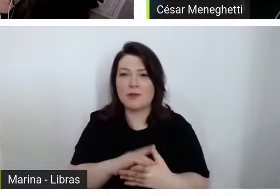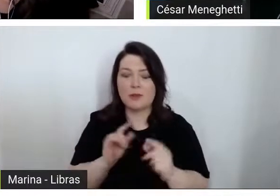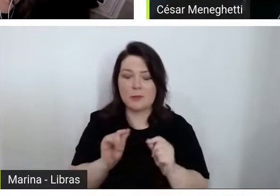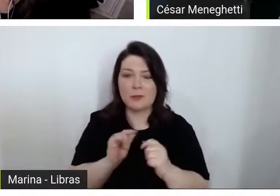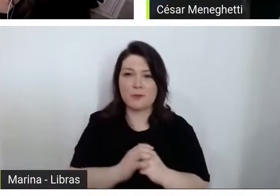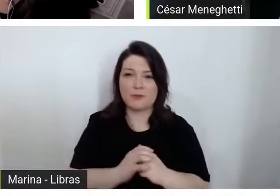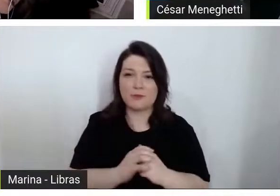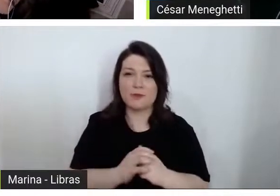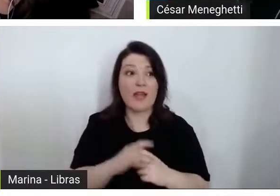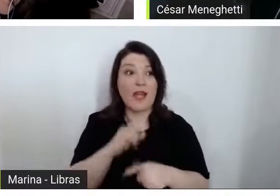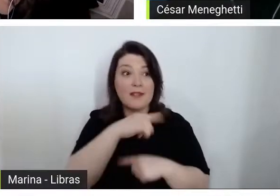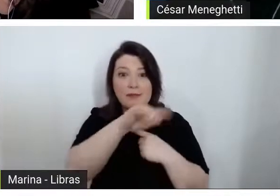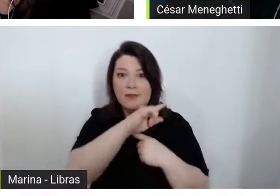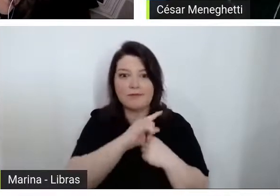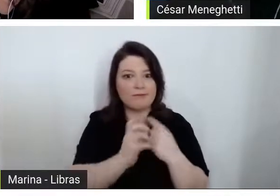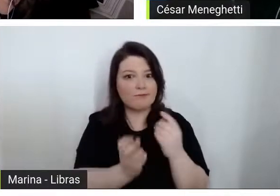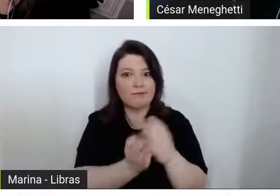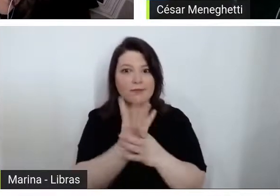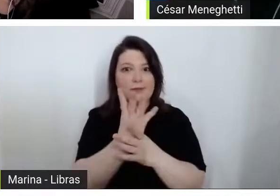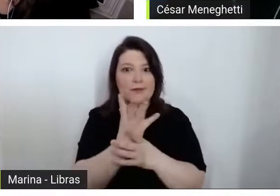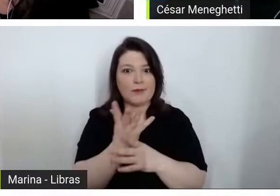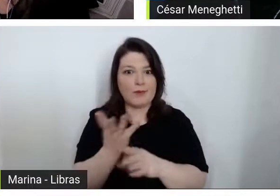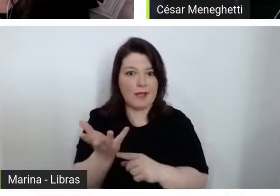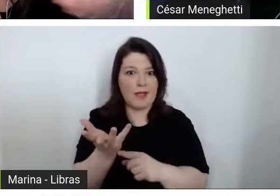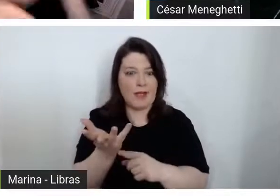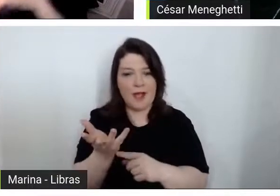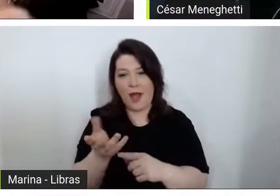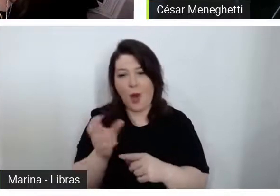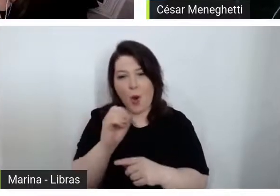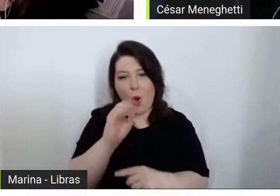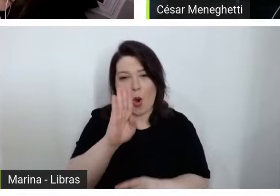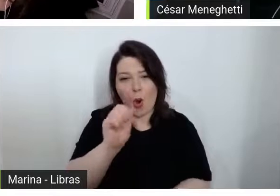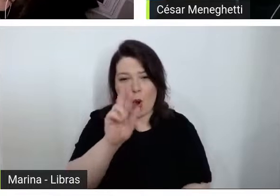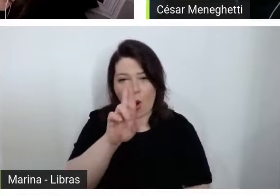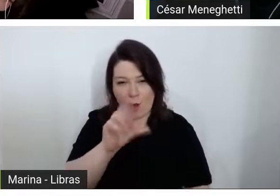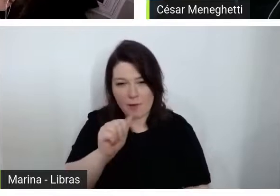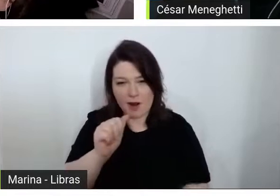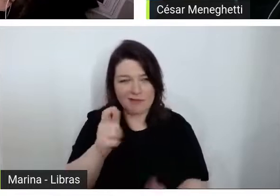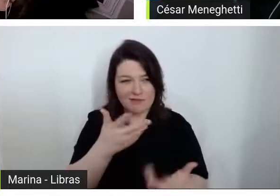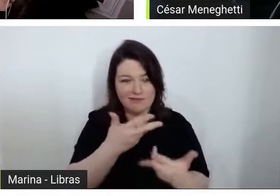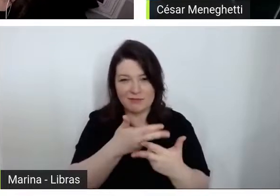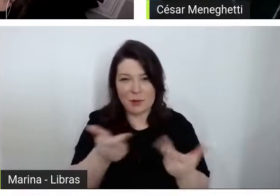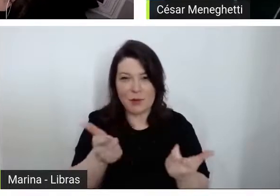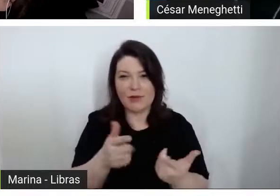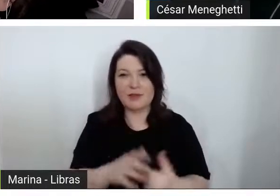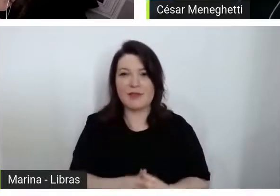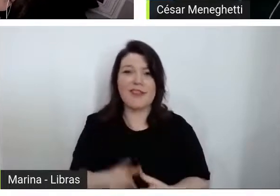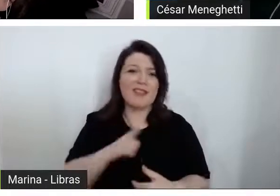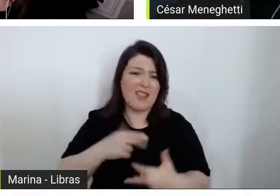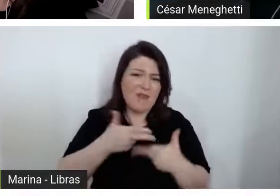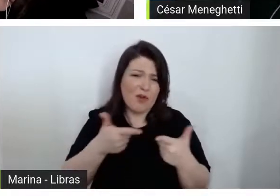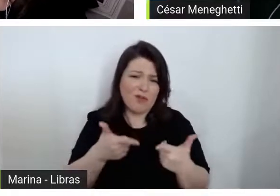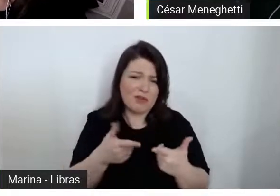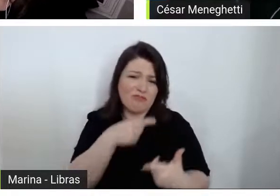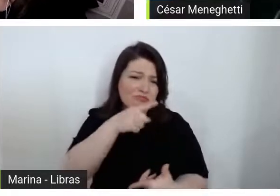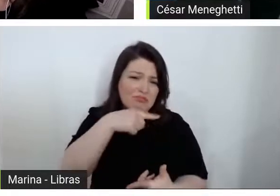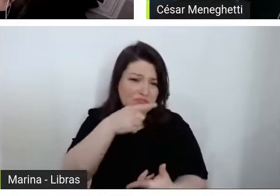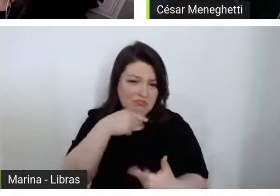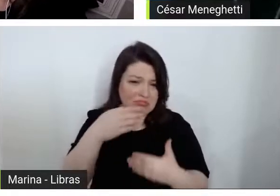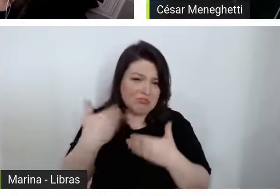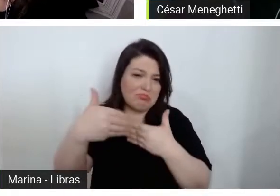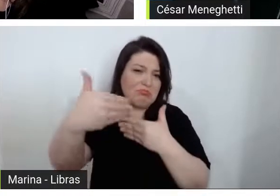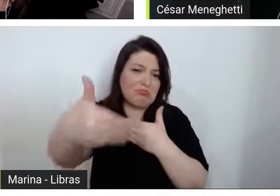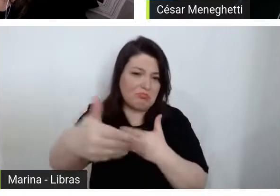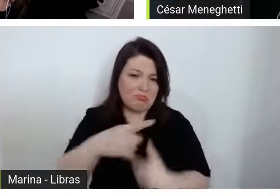as obras, ou quando formava, tinha coisas que não foram para frente, entendeu? Mas